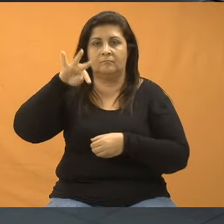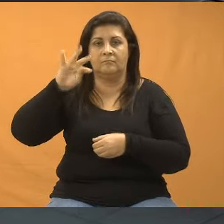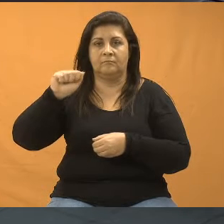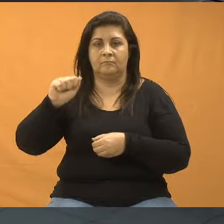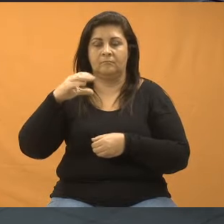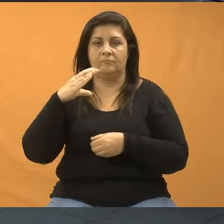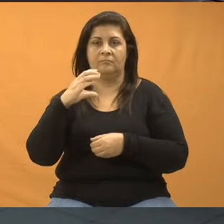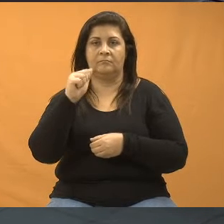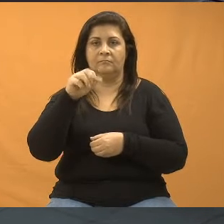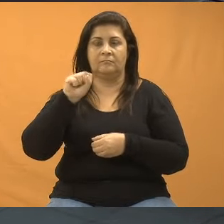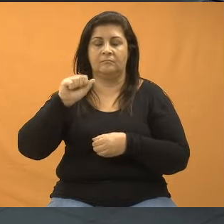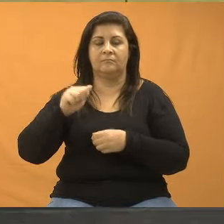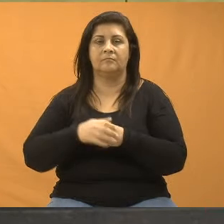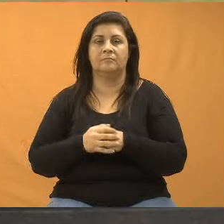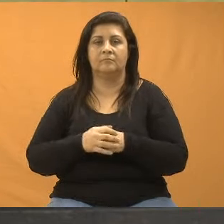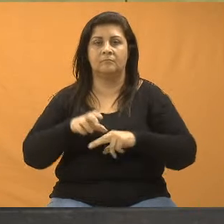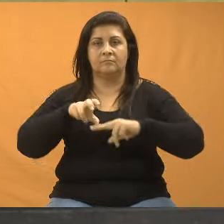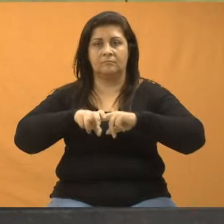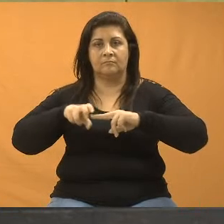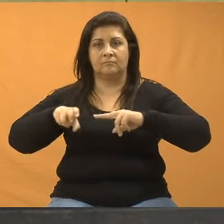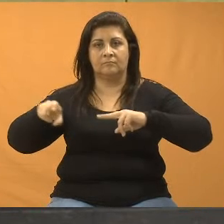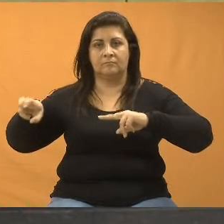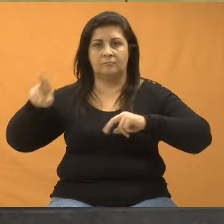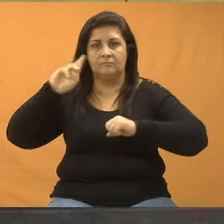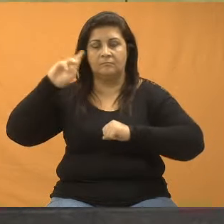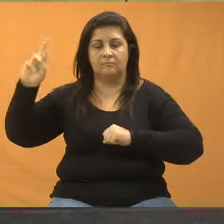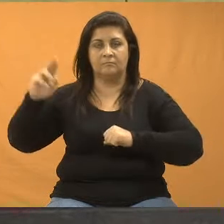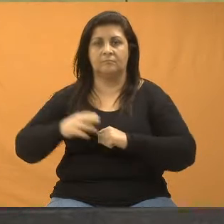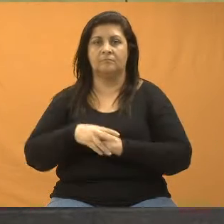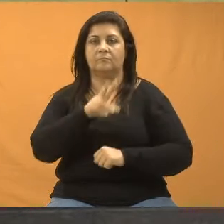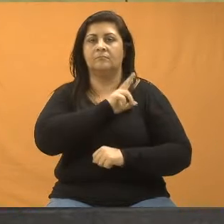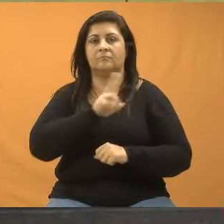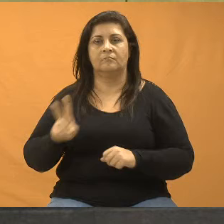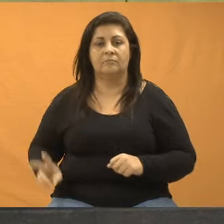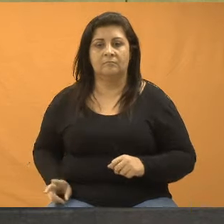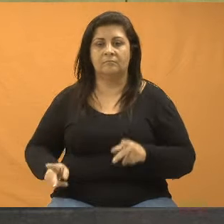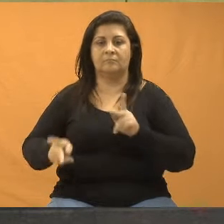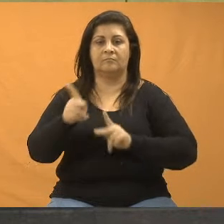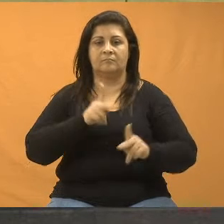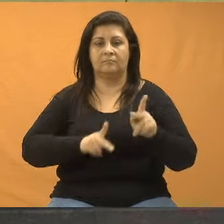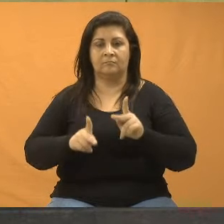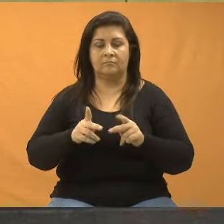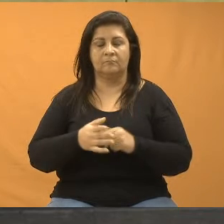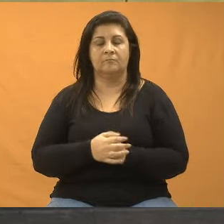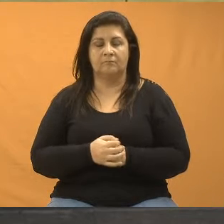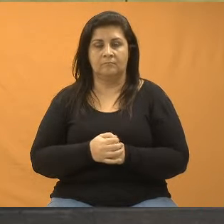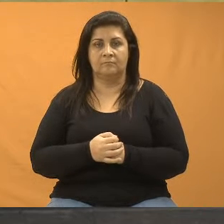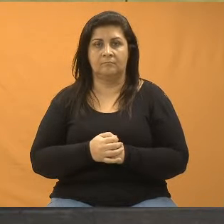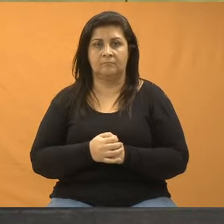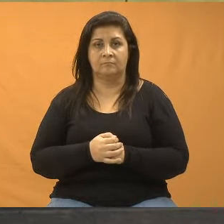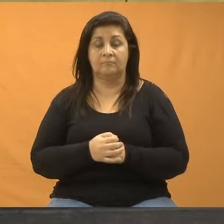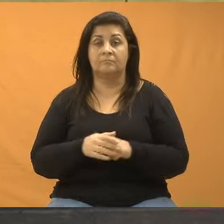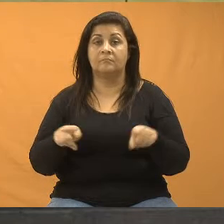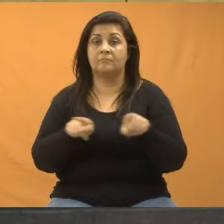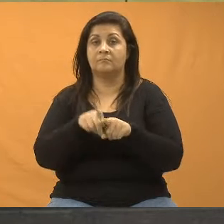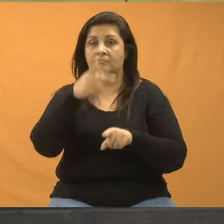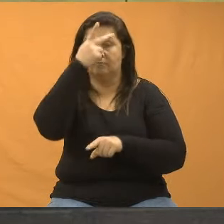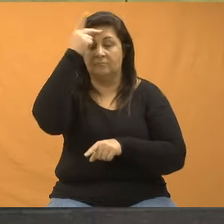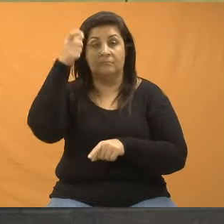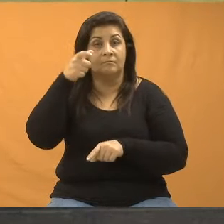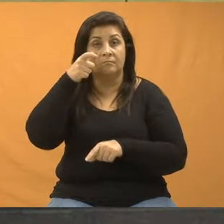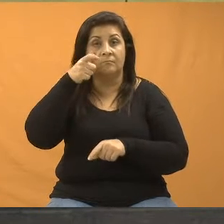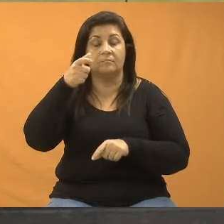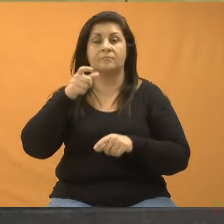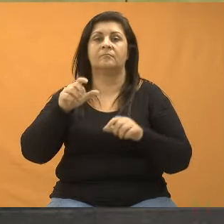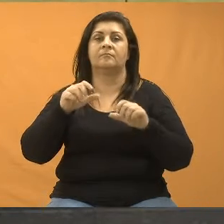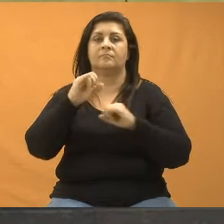Senhoras e senhores, membros da mesa, vereadores, servidores, público presente, que nos assiste pela TV Câmara